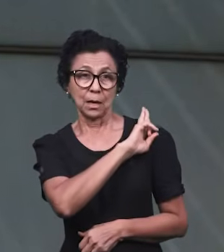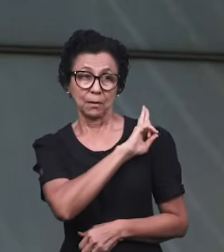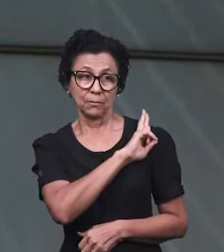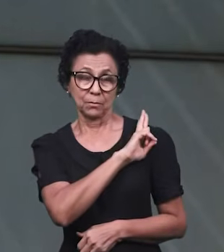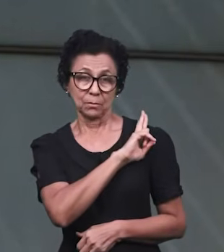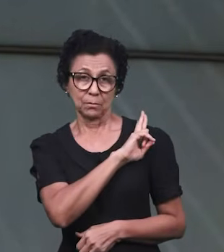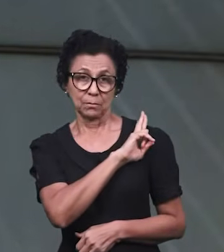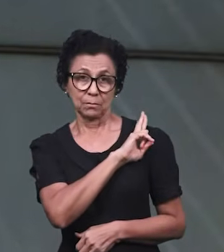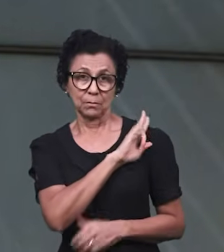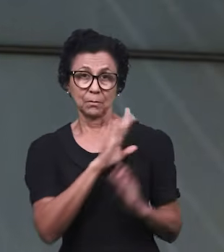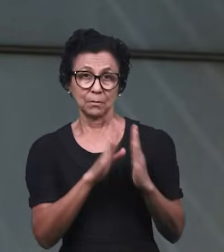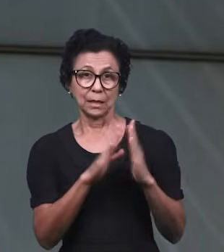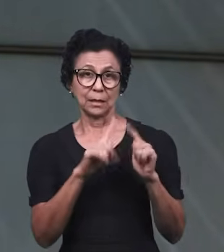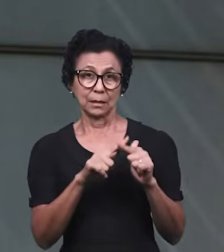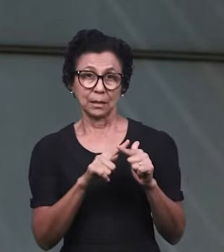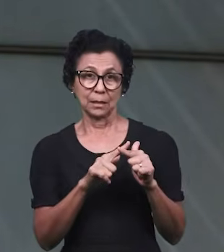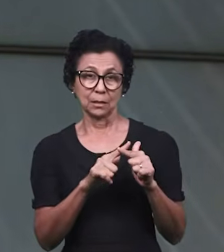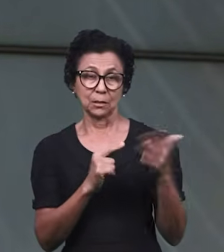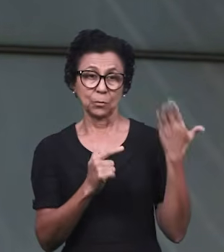fui